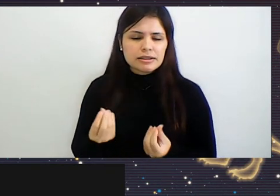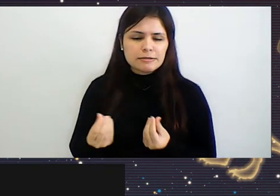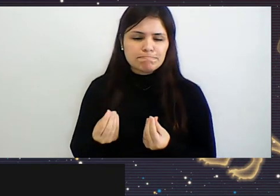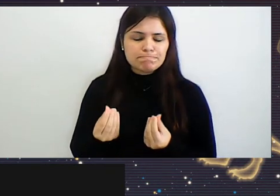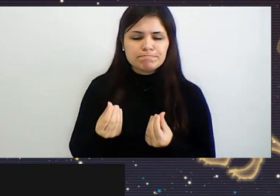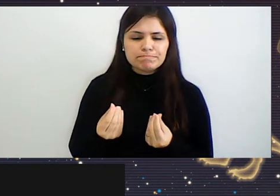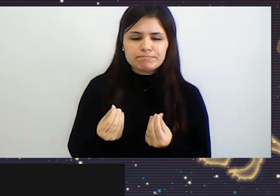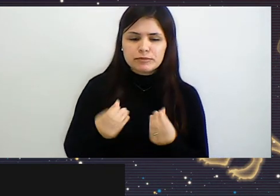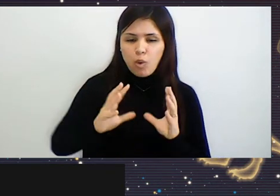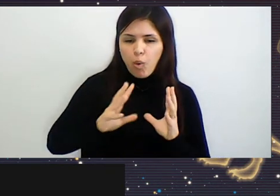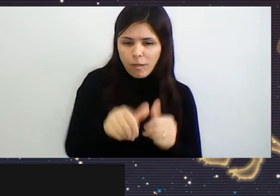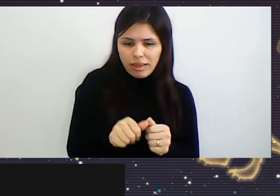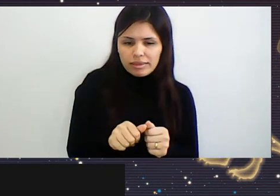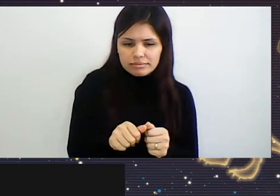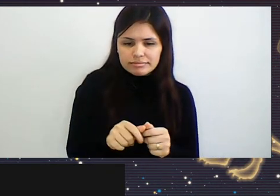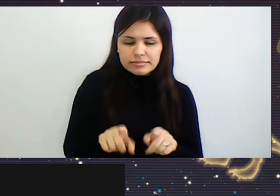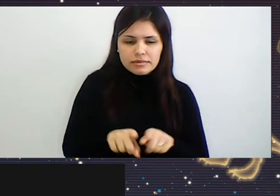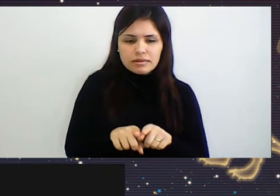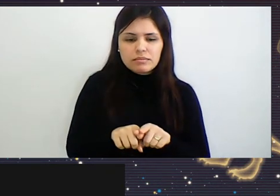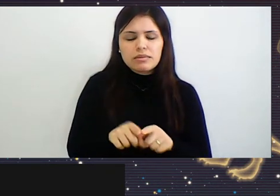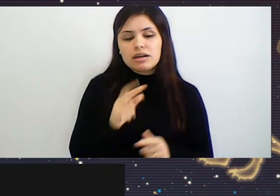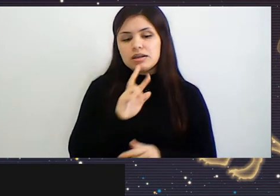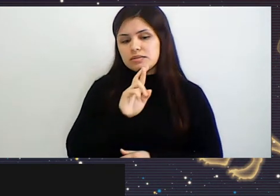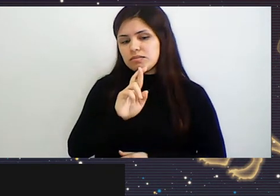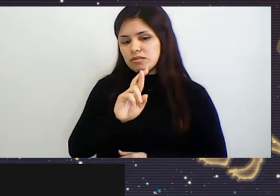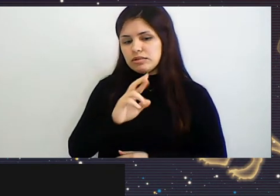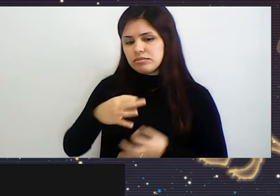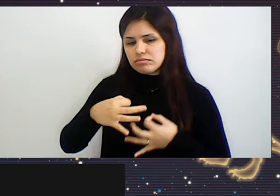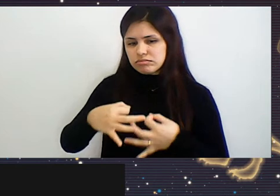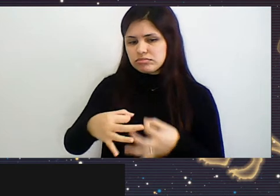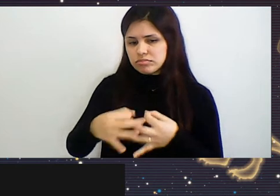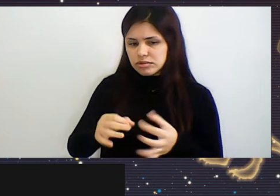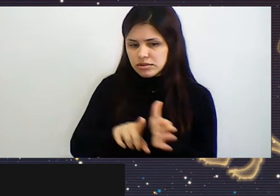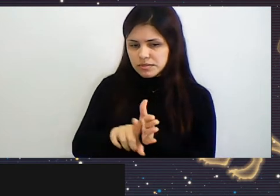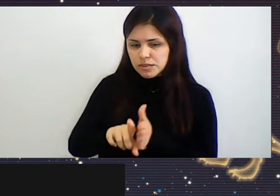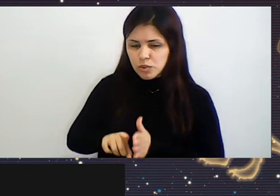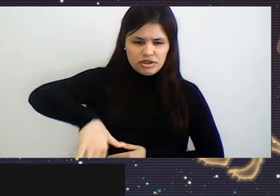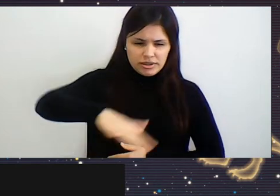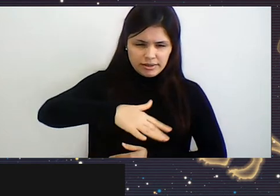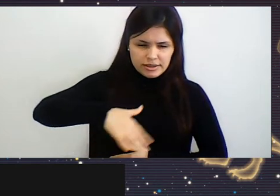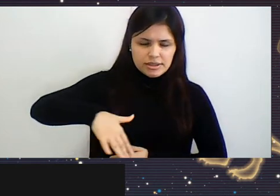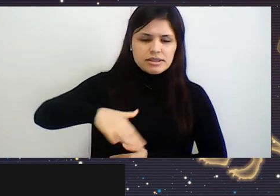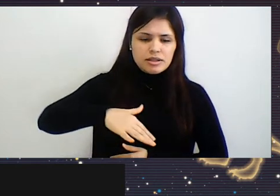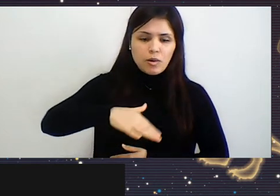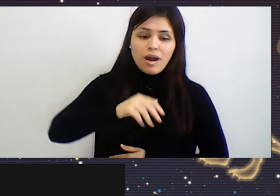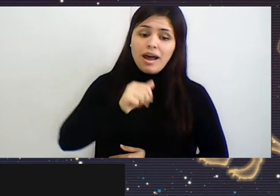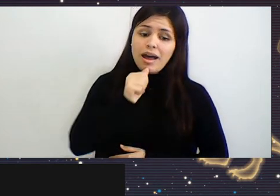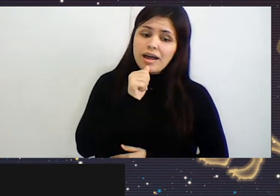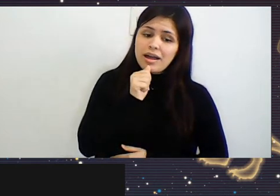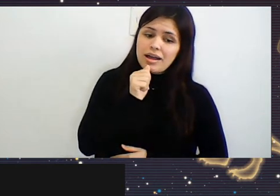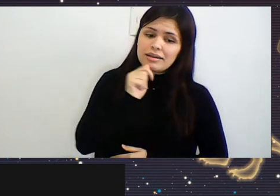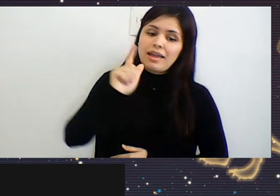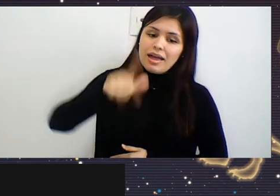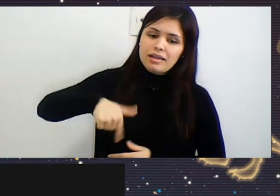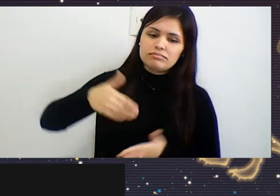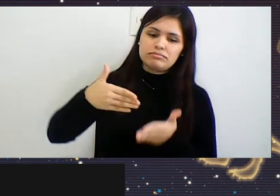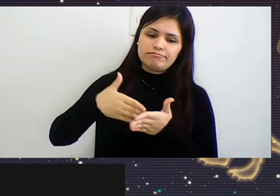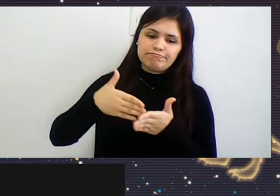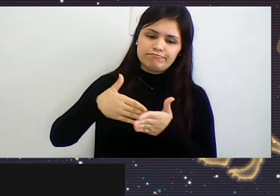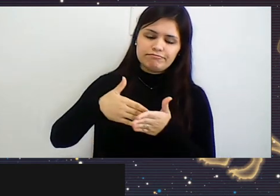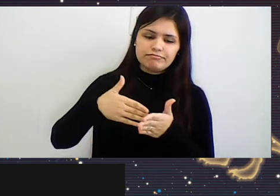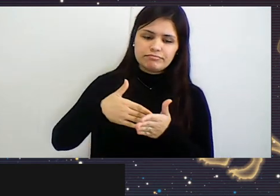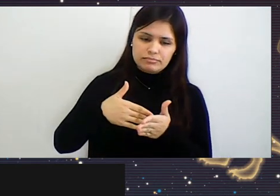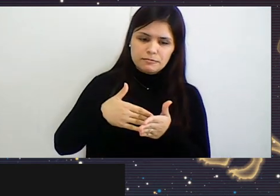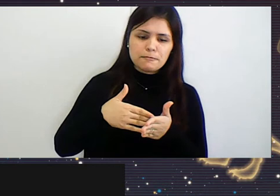completa, ou de responder corretamente certas perguntas. Eu acho que essa questão da ainda é uma grande limitação, no sentido